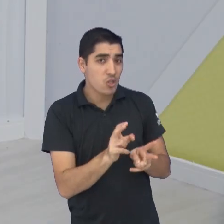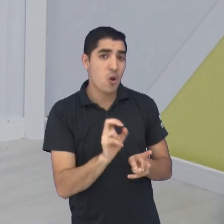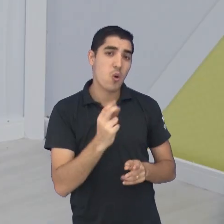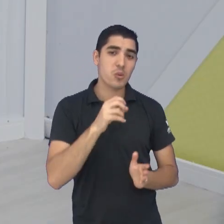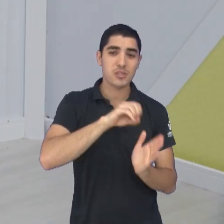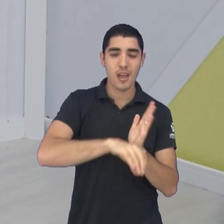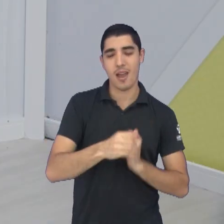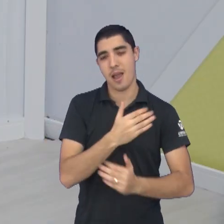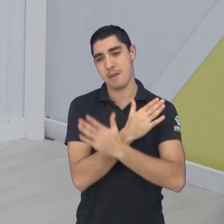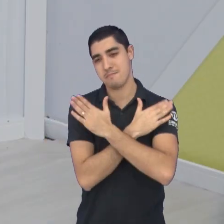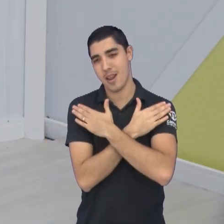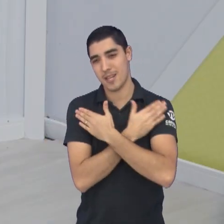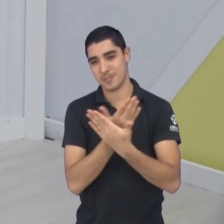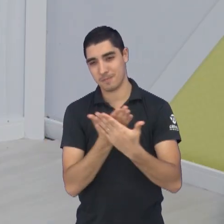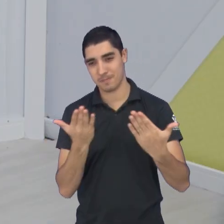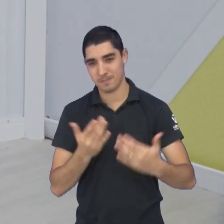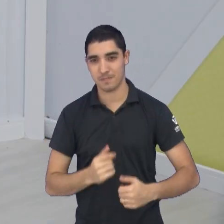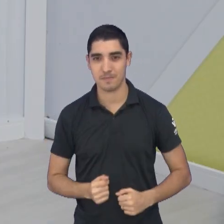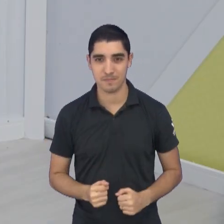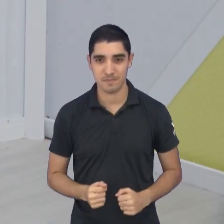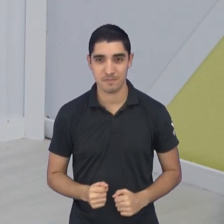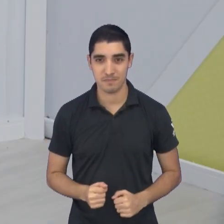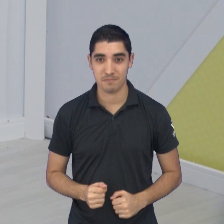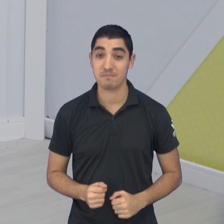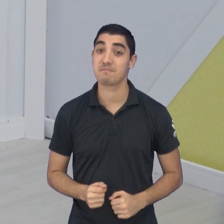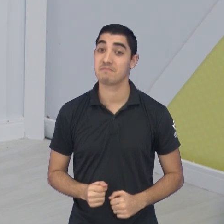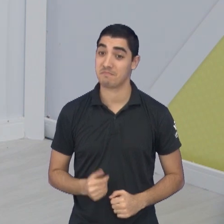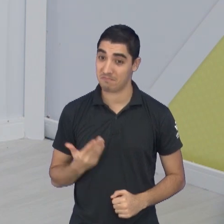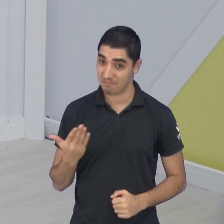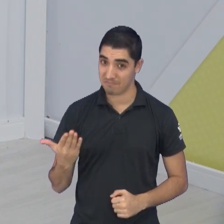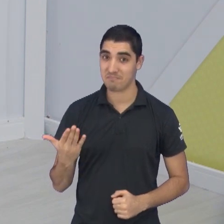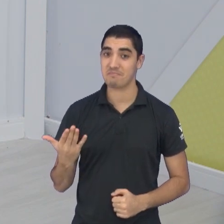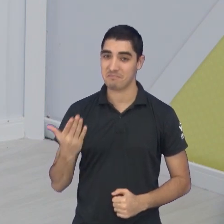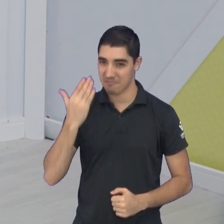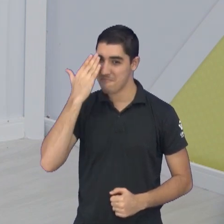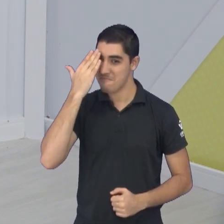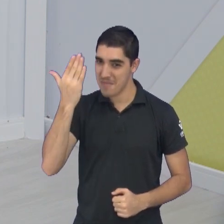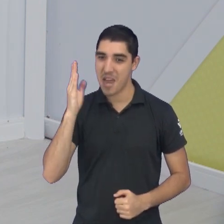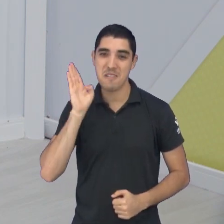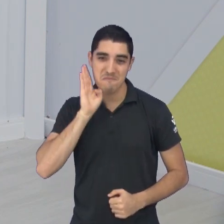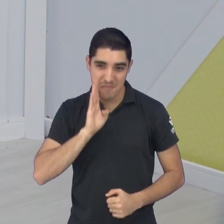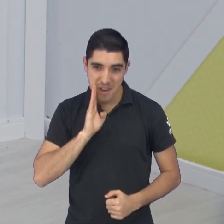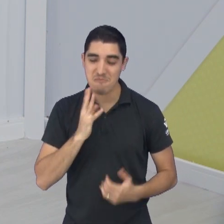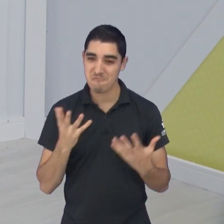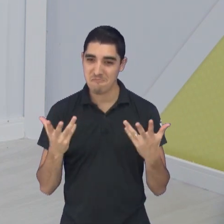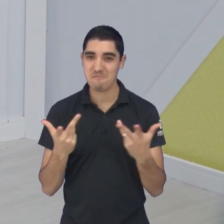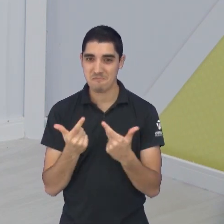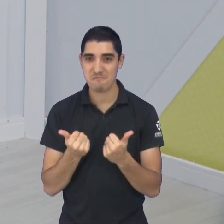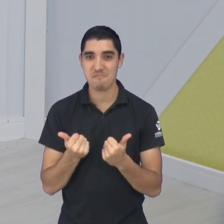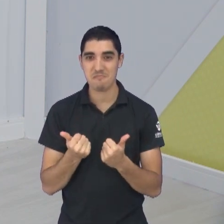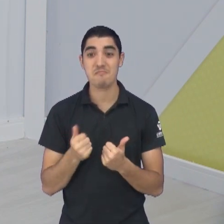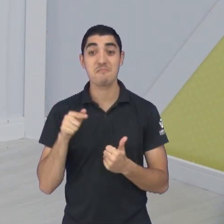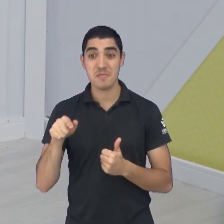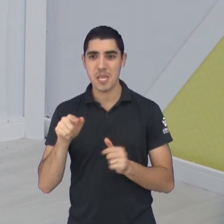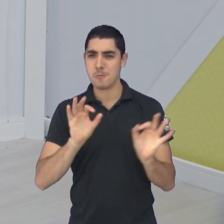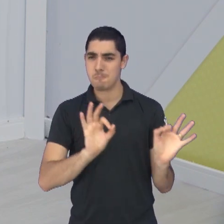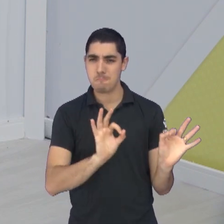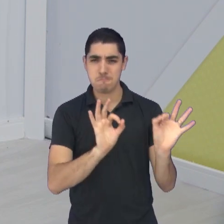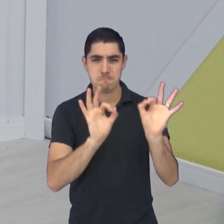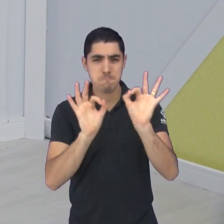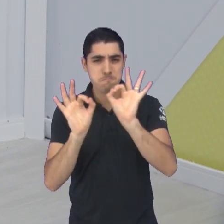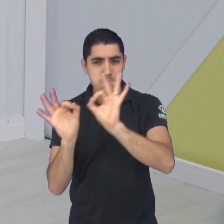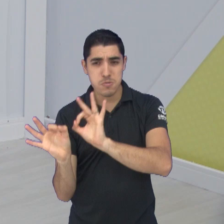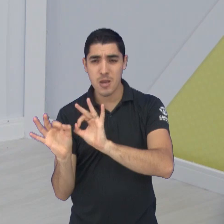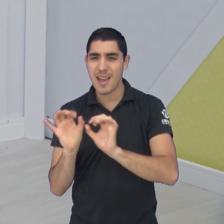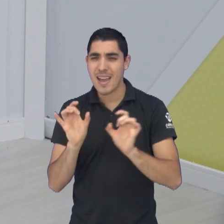Um forte abraço! Pois é, valeu Paulito, valeu trazendo aí as informações. Pô, fez um raio-x aí